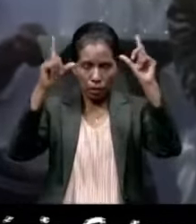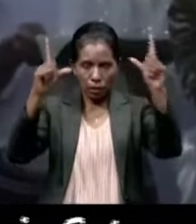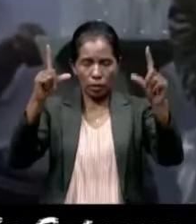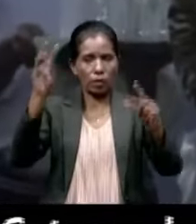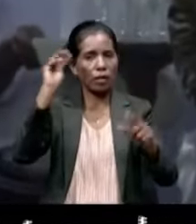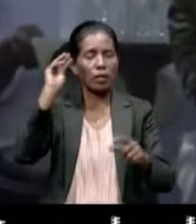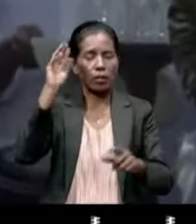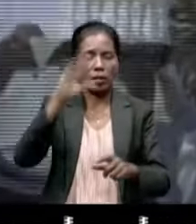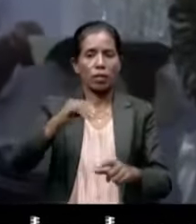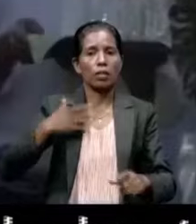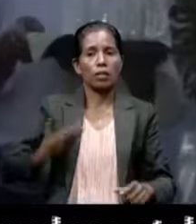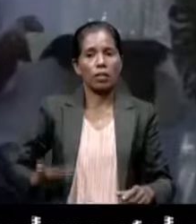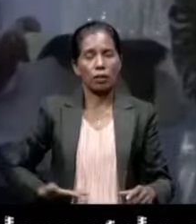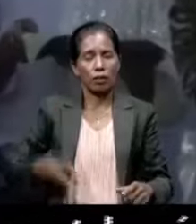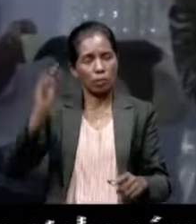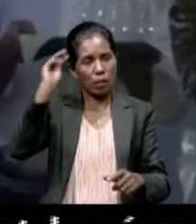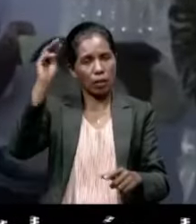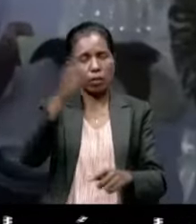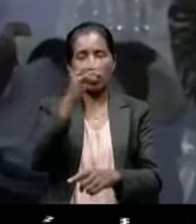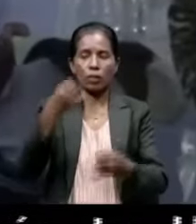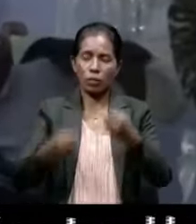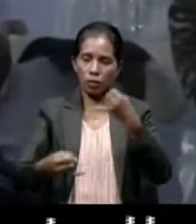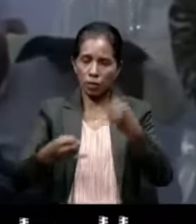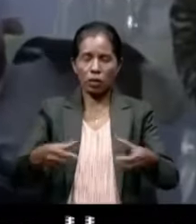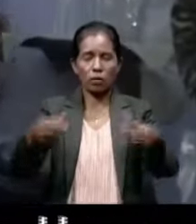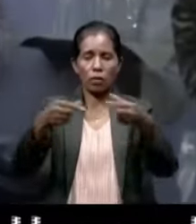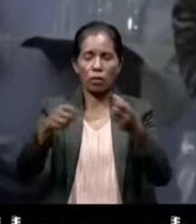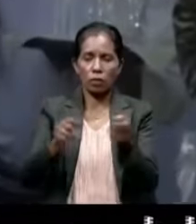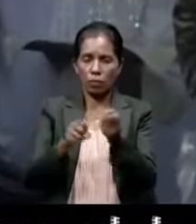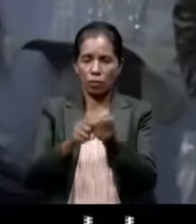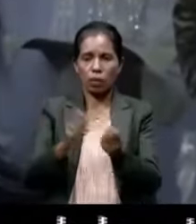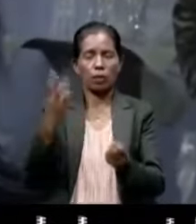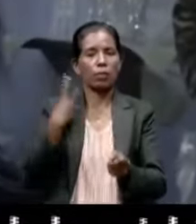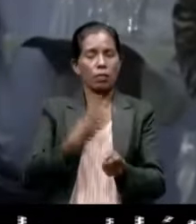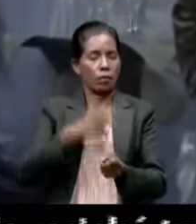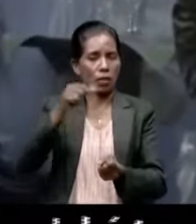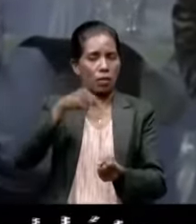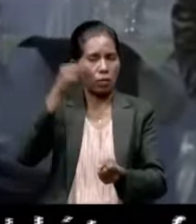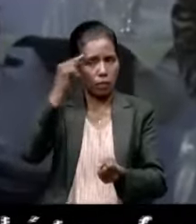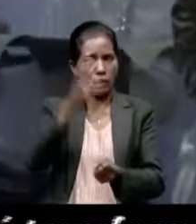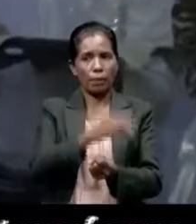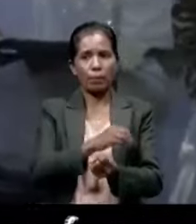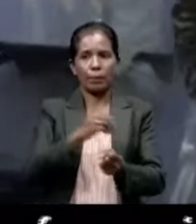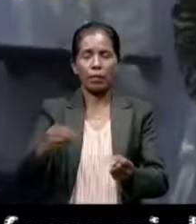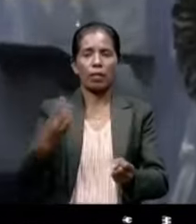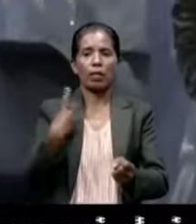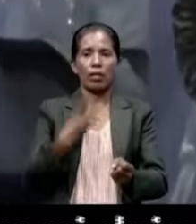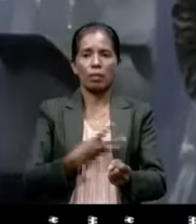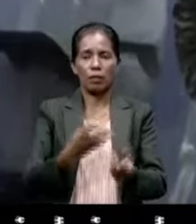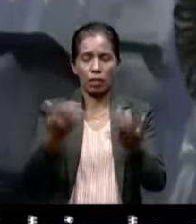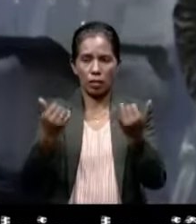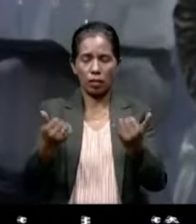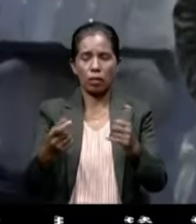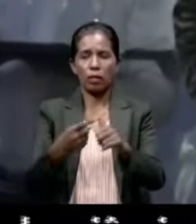ministra, pouco tempo depois do seu governo ter tomado posse. Para mim foi um